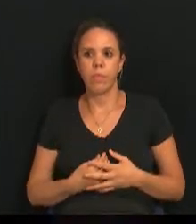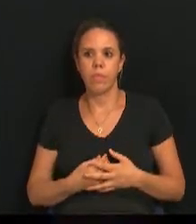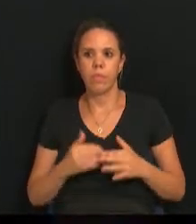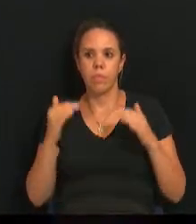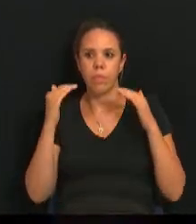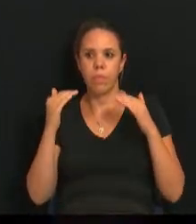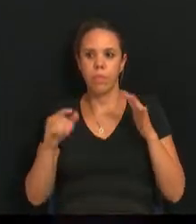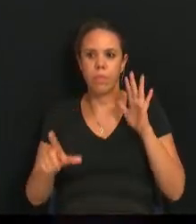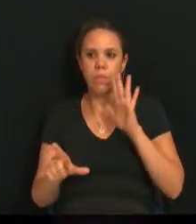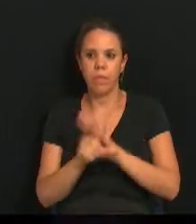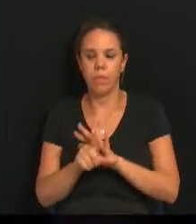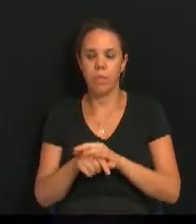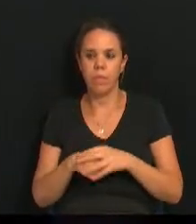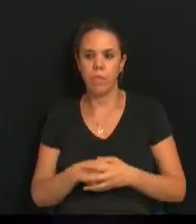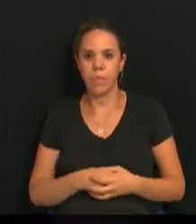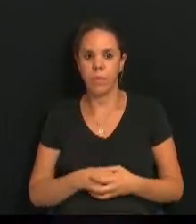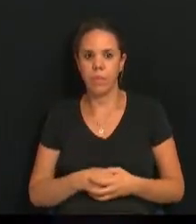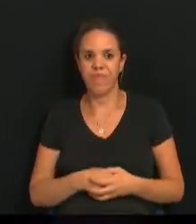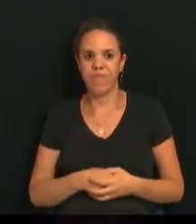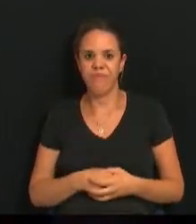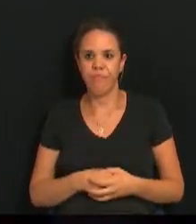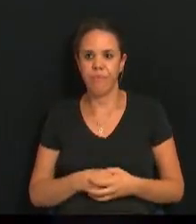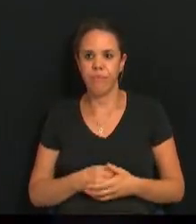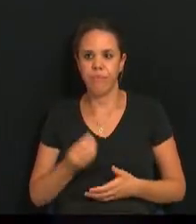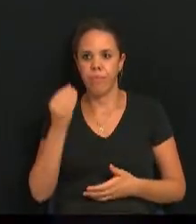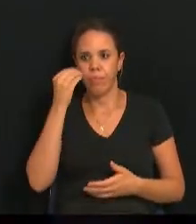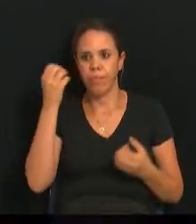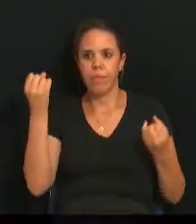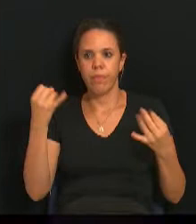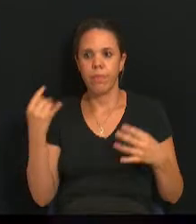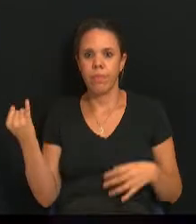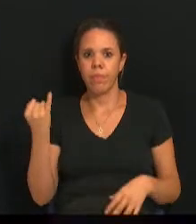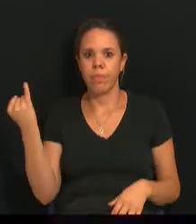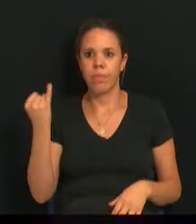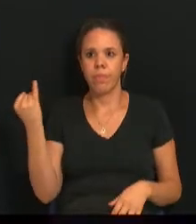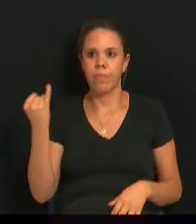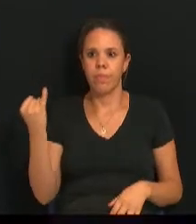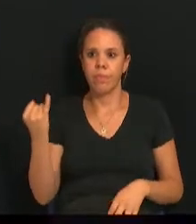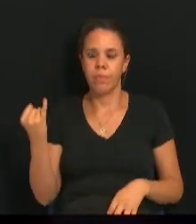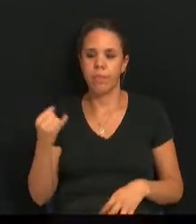piso, que é tentar tratar um pouquinho da relevância